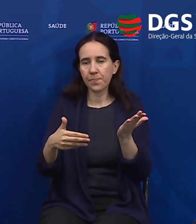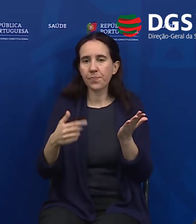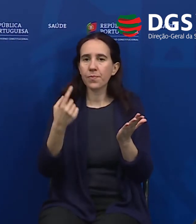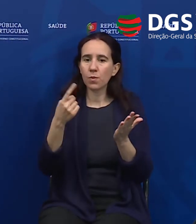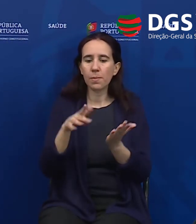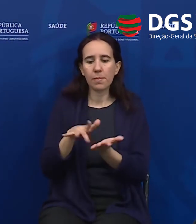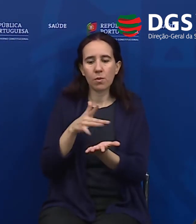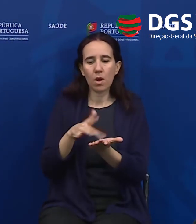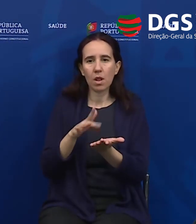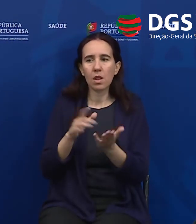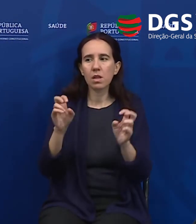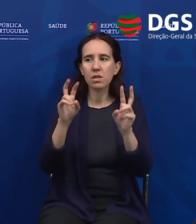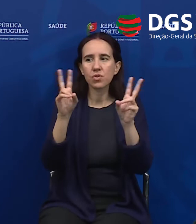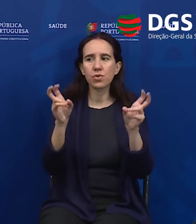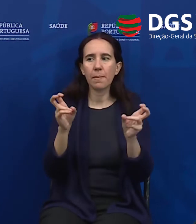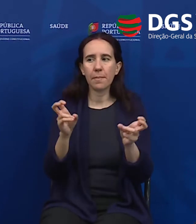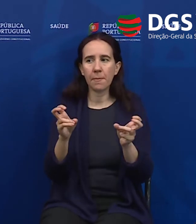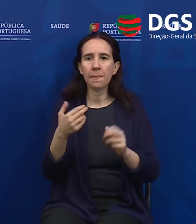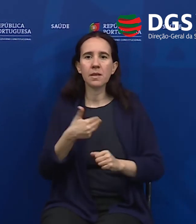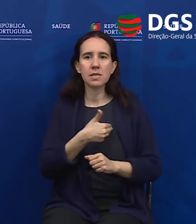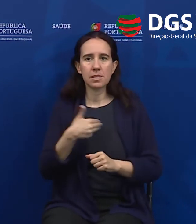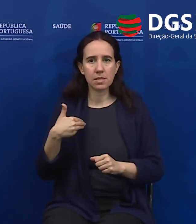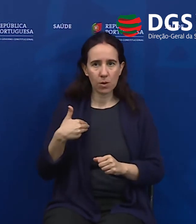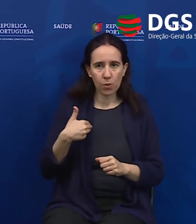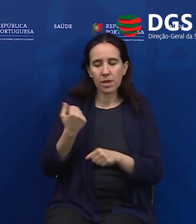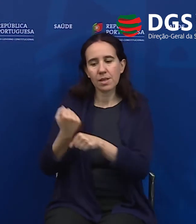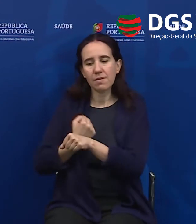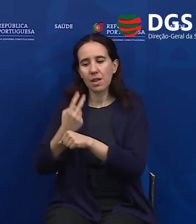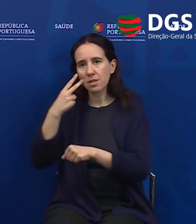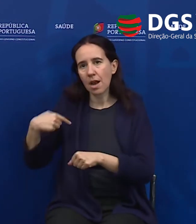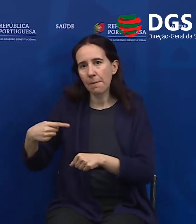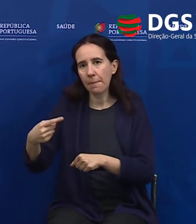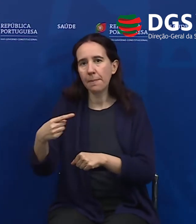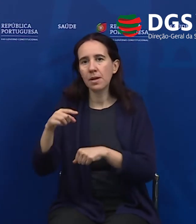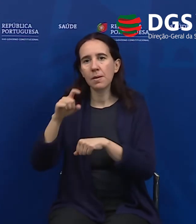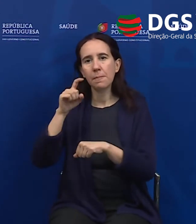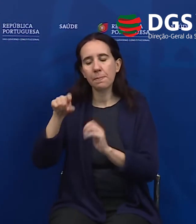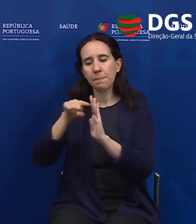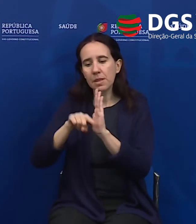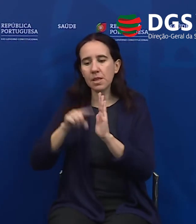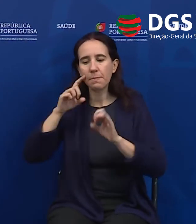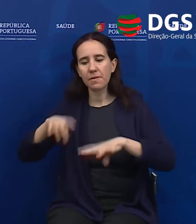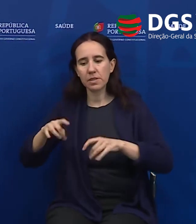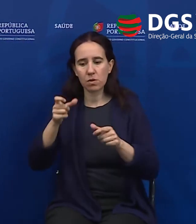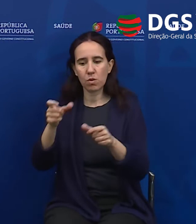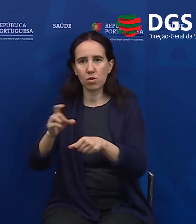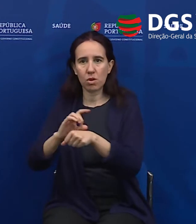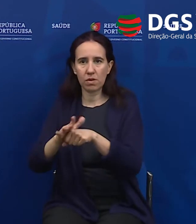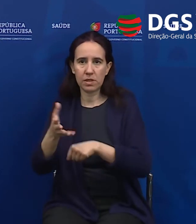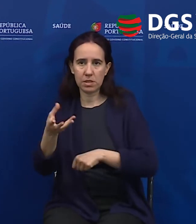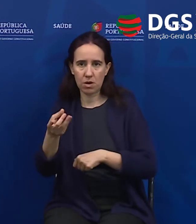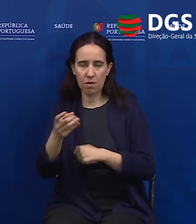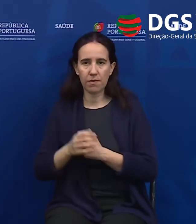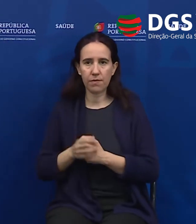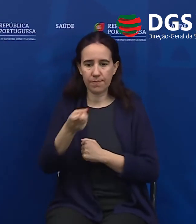um manual que se chama Saúde e Atividades Diárias, Medidas de Prevenção e Controlo da Covid-19, que